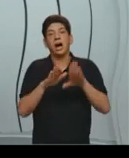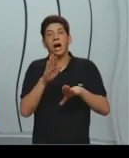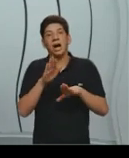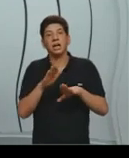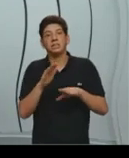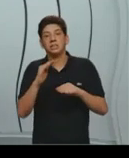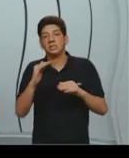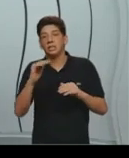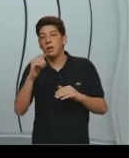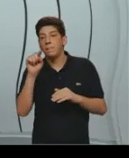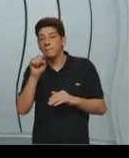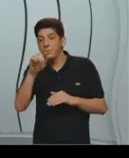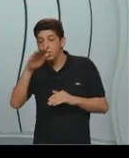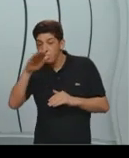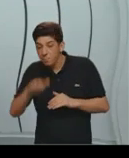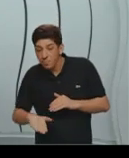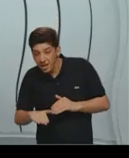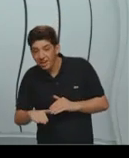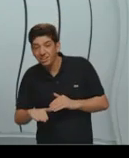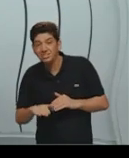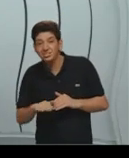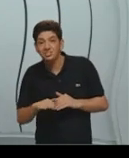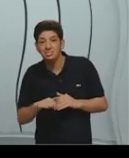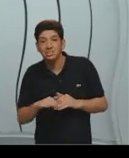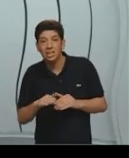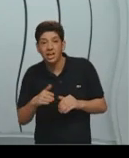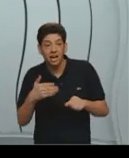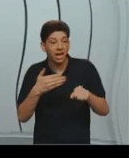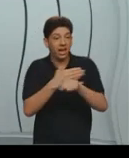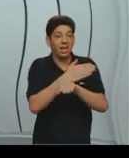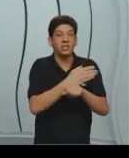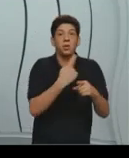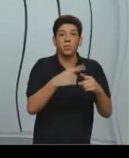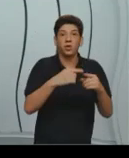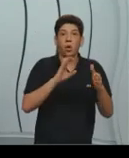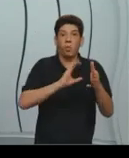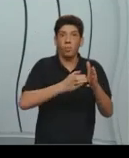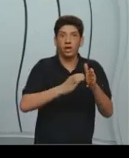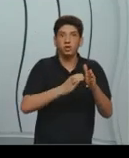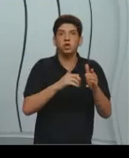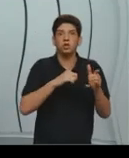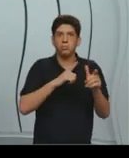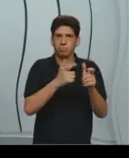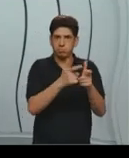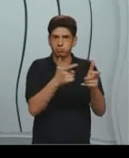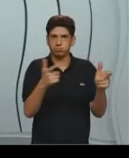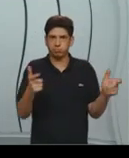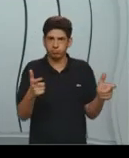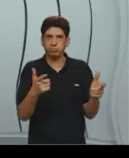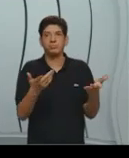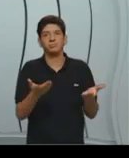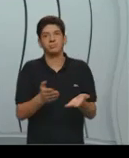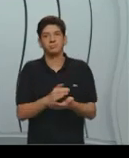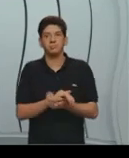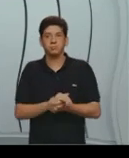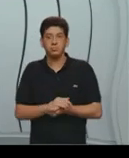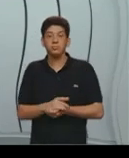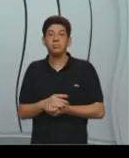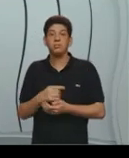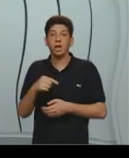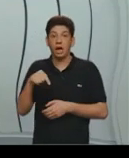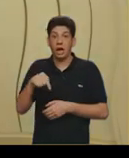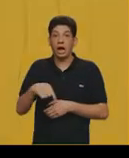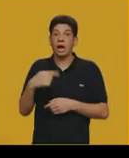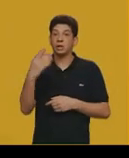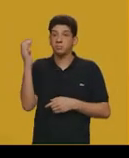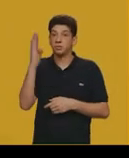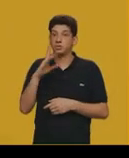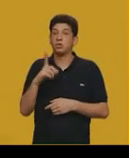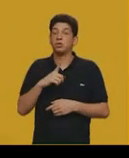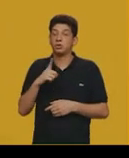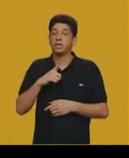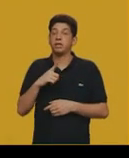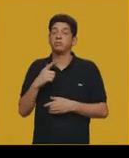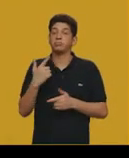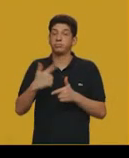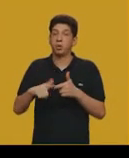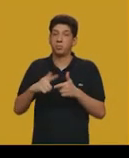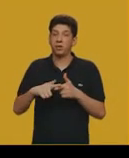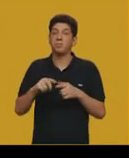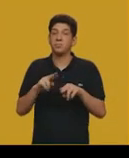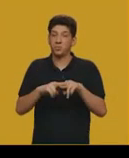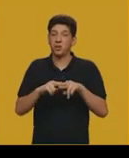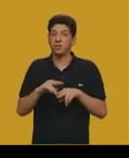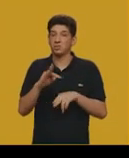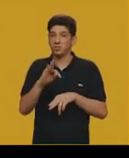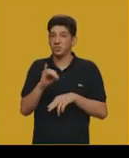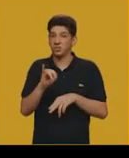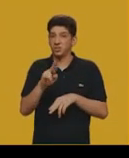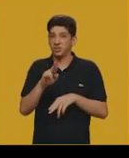dele conseguiu 2 cadeiras, vai acontecer. E teve no Brasil uma polêmica enorme ligado ao candidato Francisco Everaldo, né,